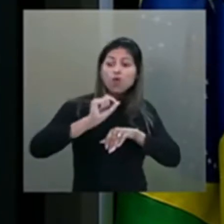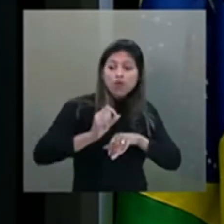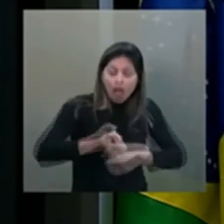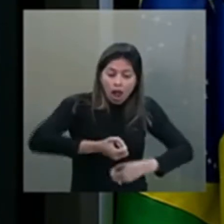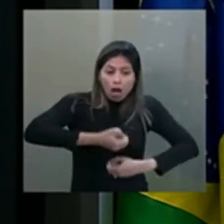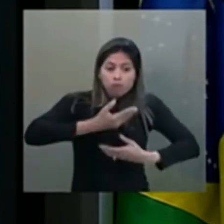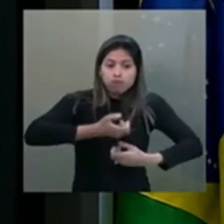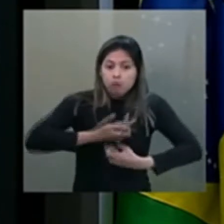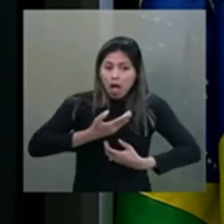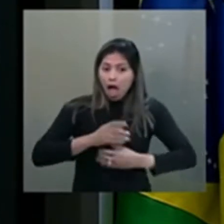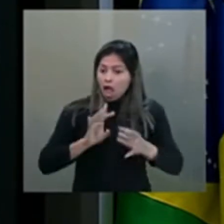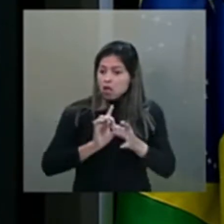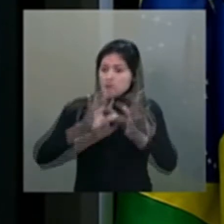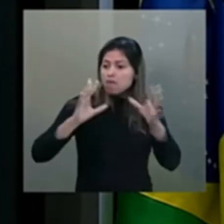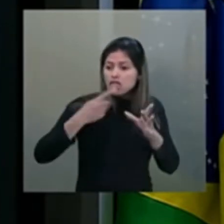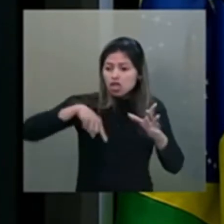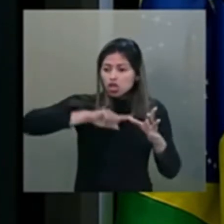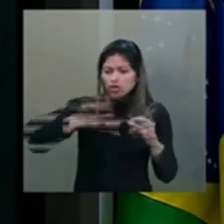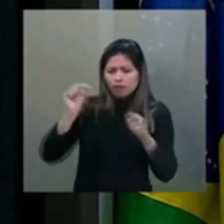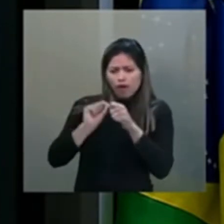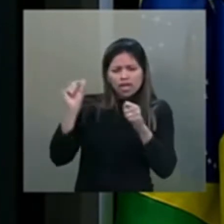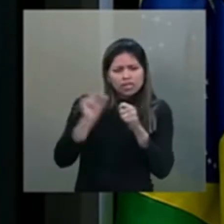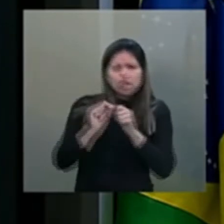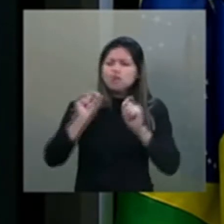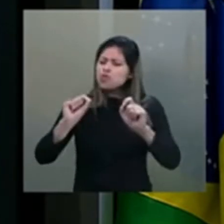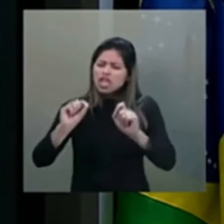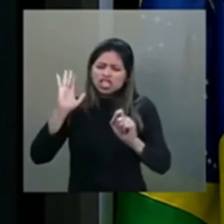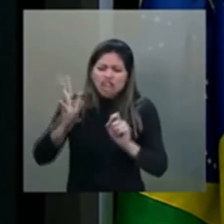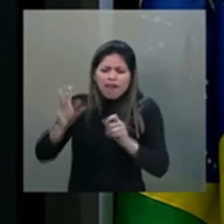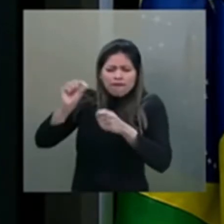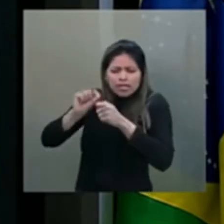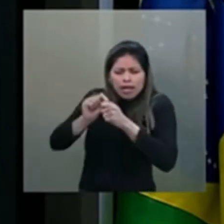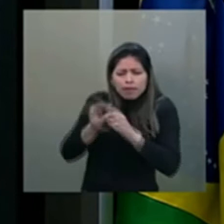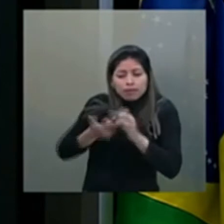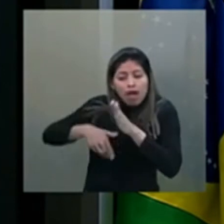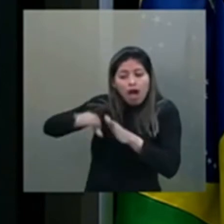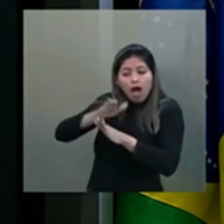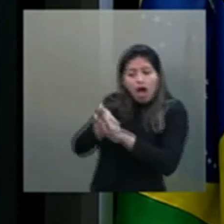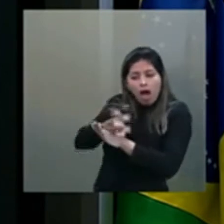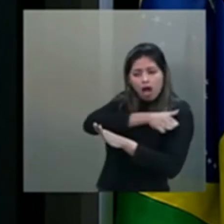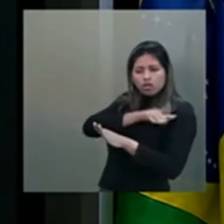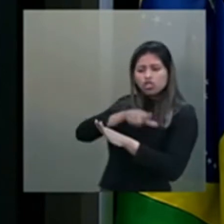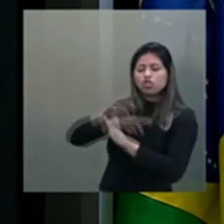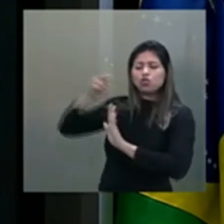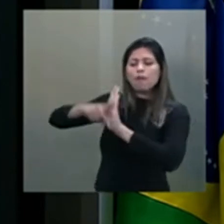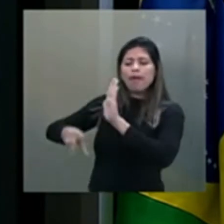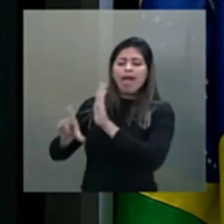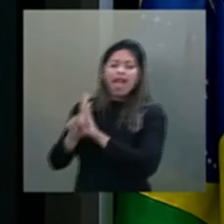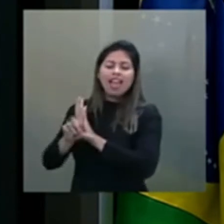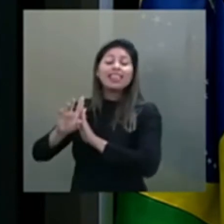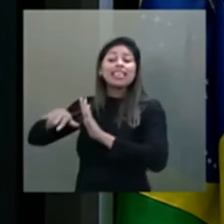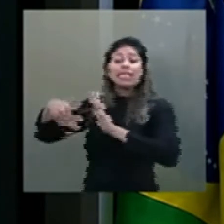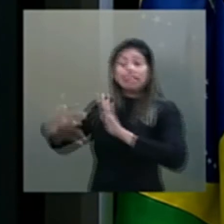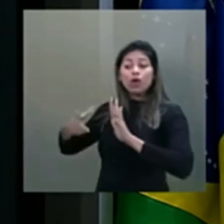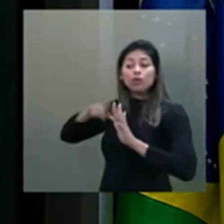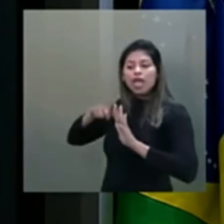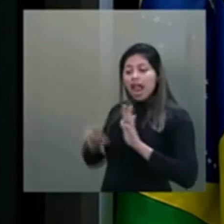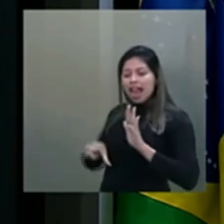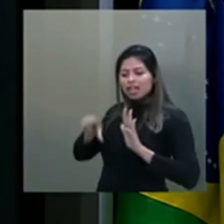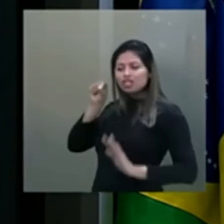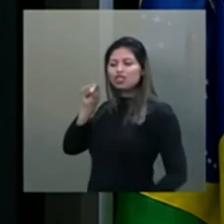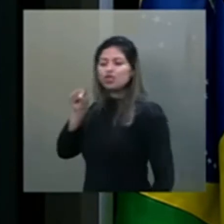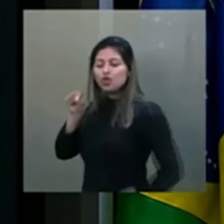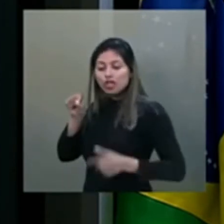plenário Senador Davi ao columbre rejeitou as emendas apresentadas e pediu ao senadores que